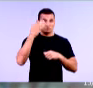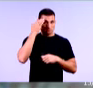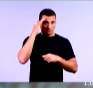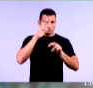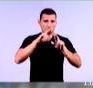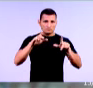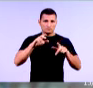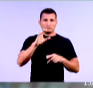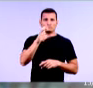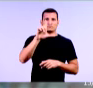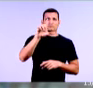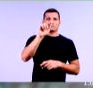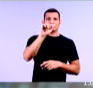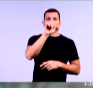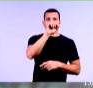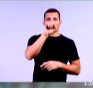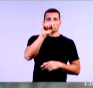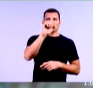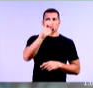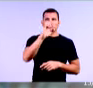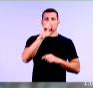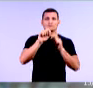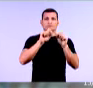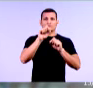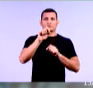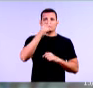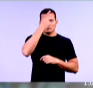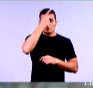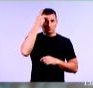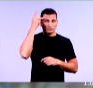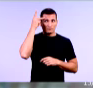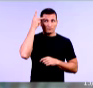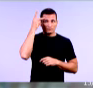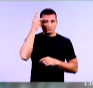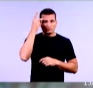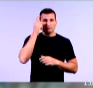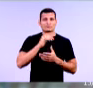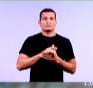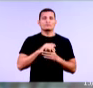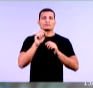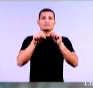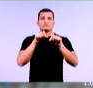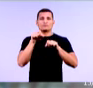Classe, o que é uma pessoa e o que é um carro.